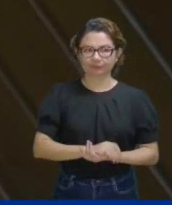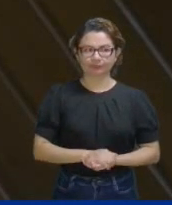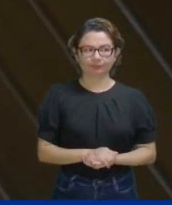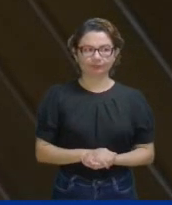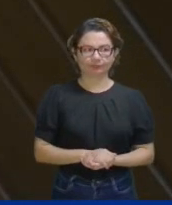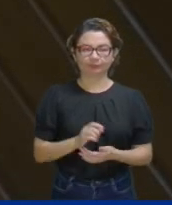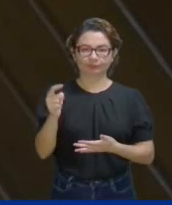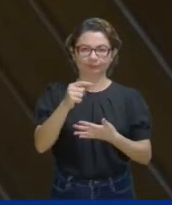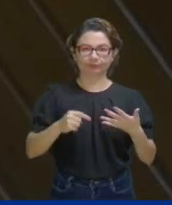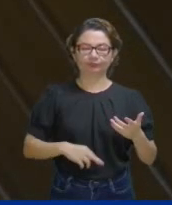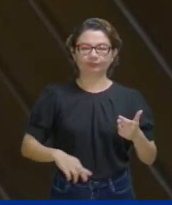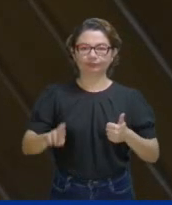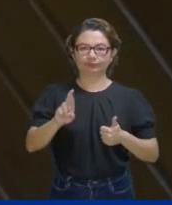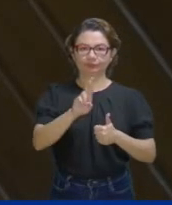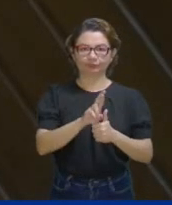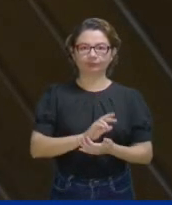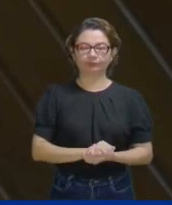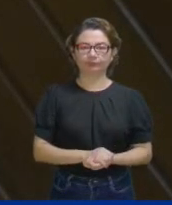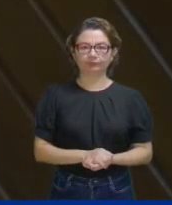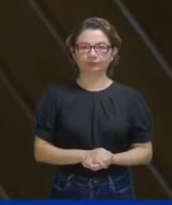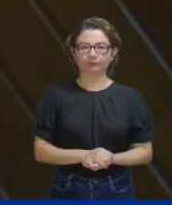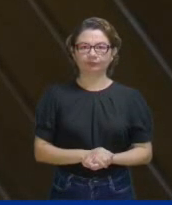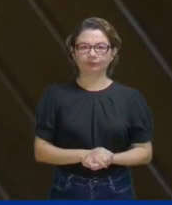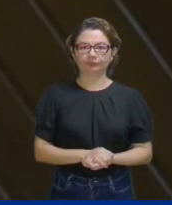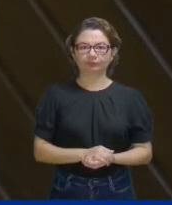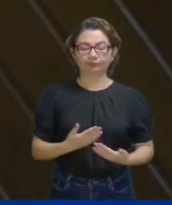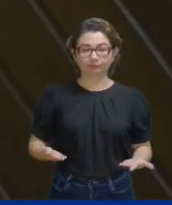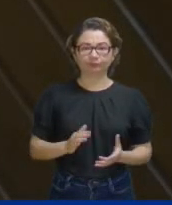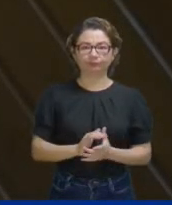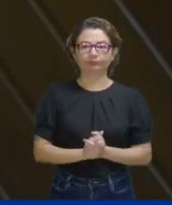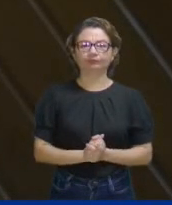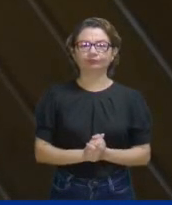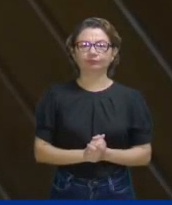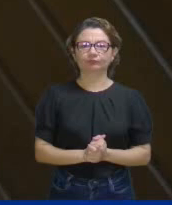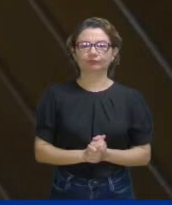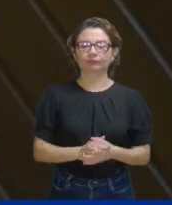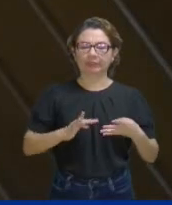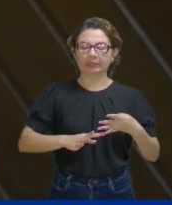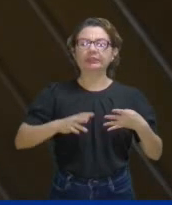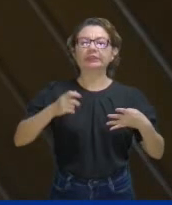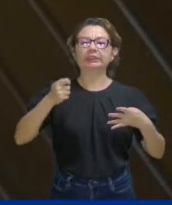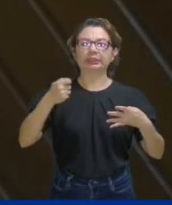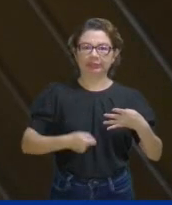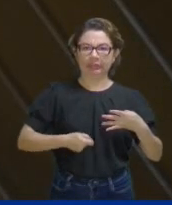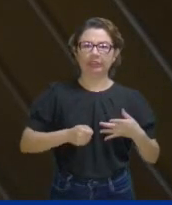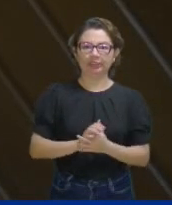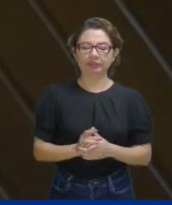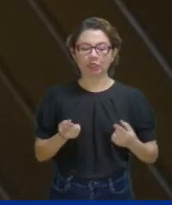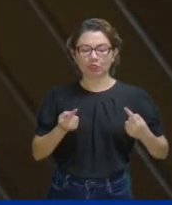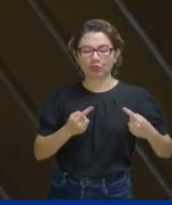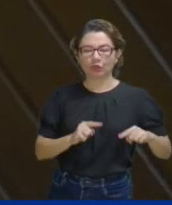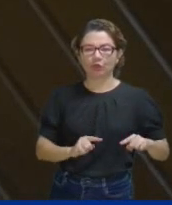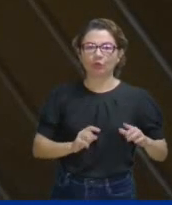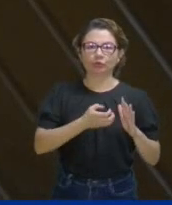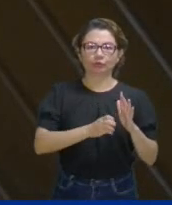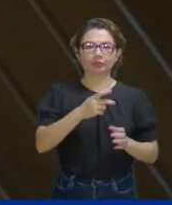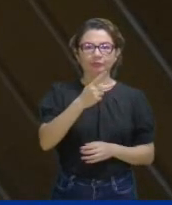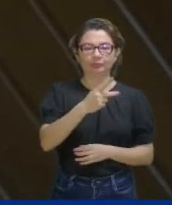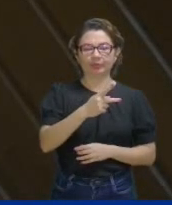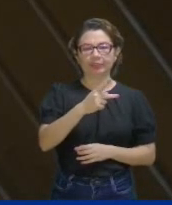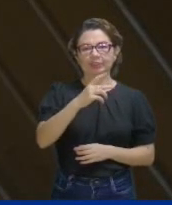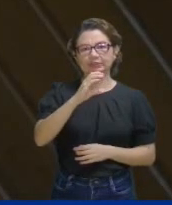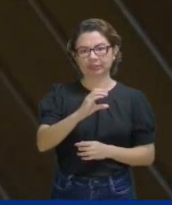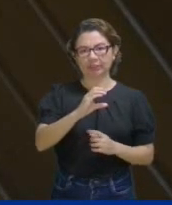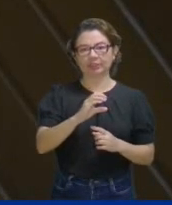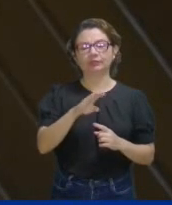na juíza Tina Vários Souza. do Ela é branca, de Procurador cabelos Regional castanhos escuros, Dados autos lisos, de longos. cumprimento Usa de maquiagem, sentença sobrancelha contra o bem diretor delineada, estadual do nariz Partido afilado, Comunista